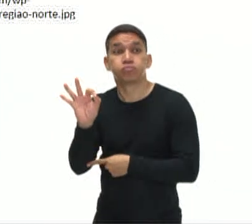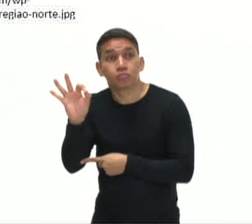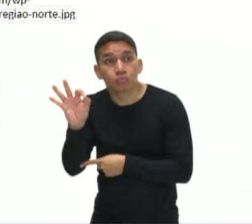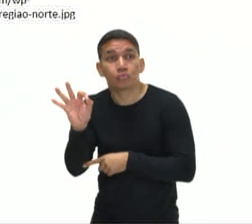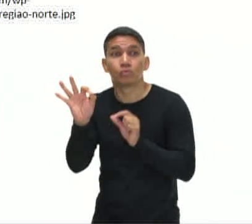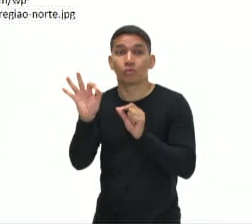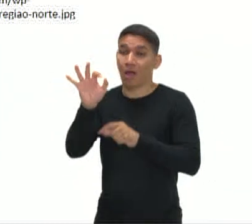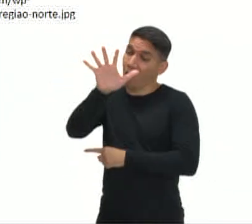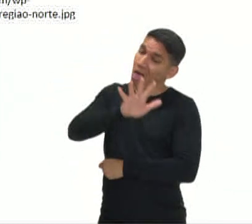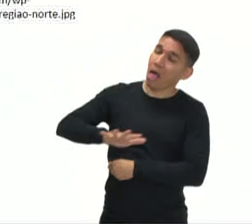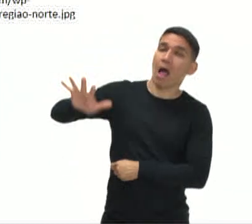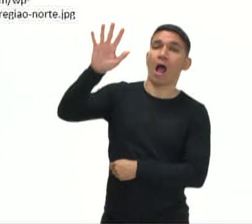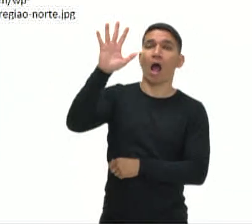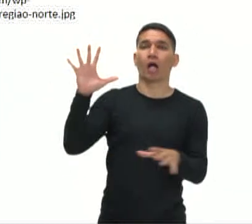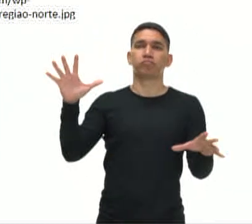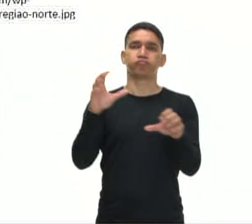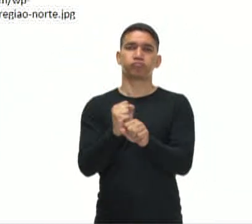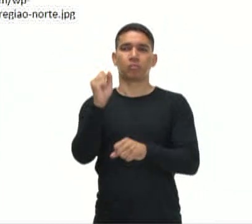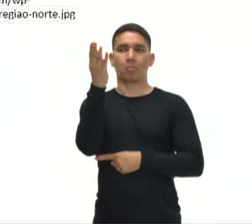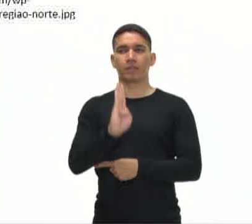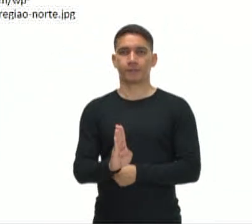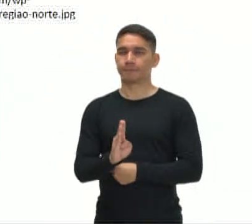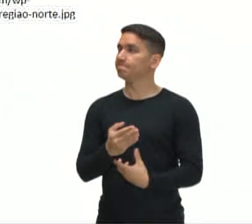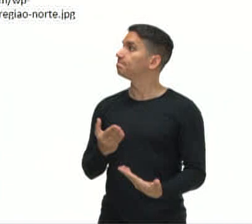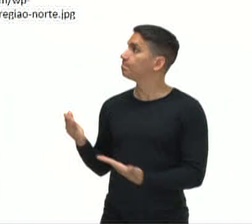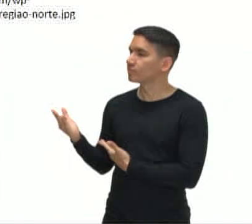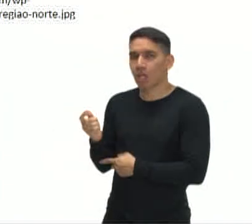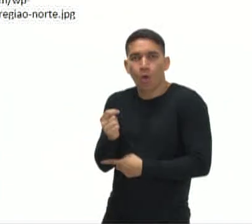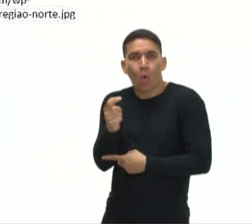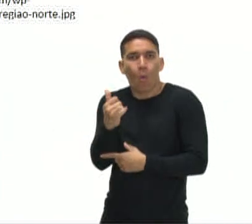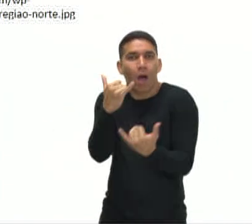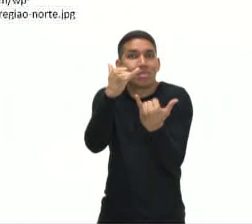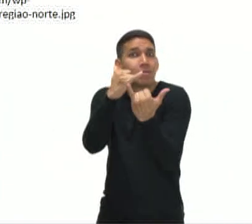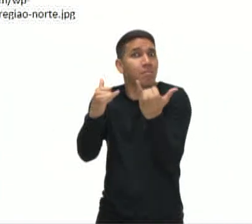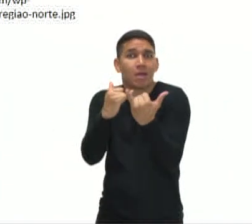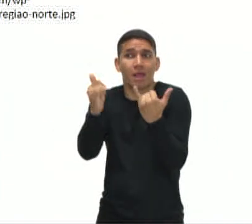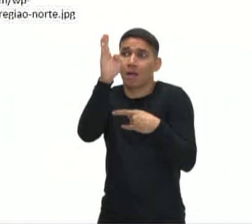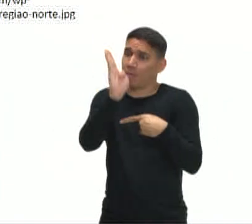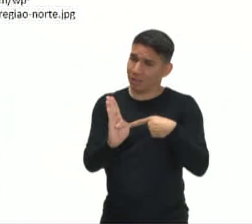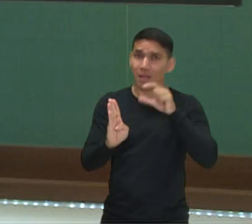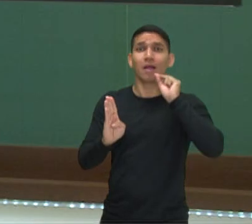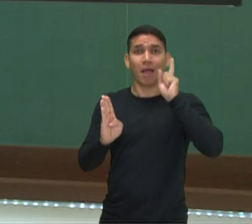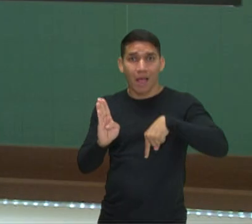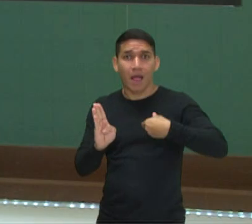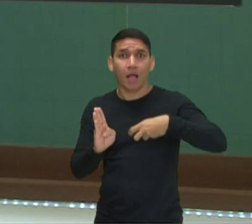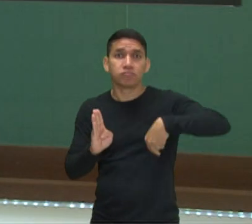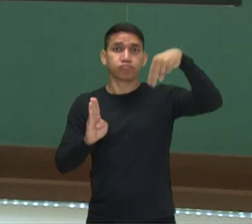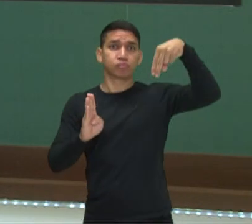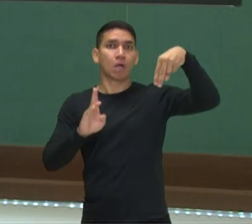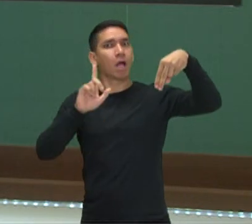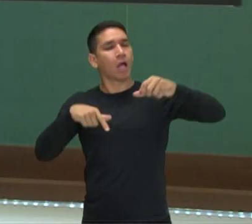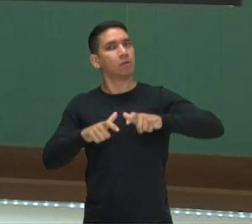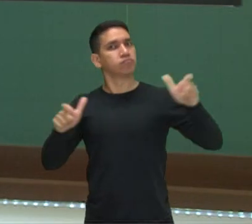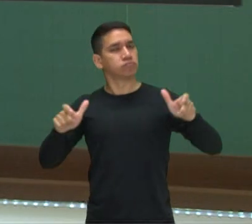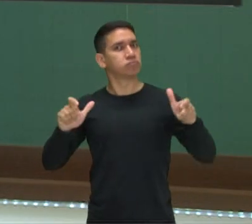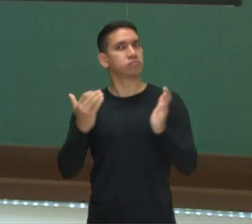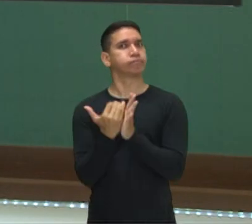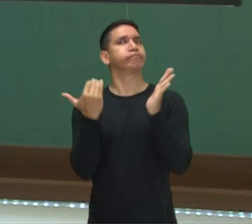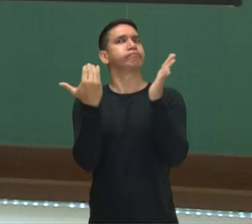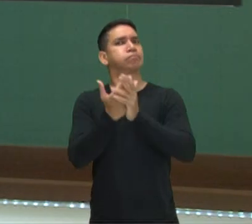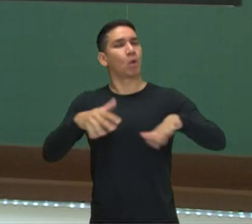45% da área total do país. Então, é quase metade do Brasil. Isso é muito, em termos